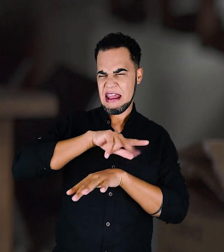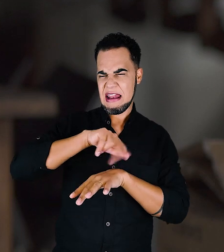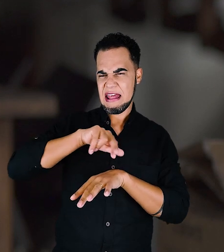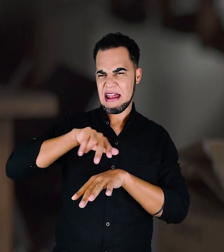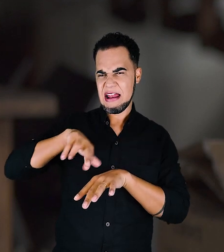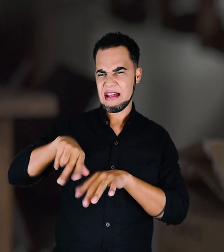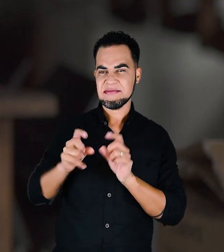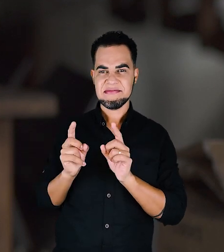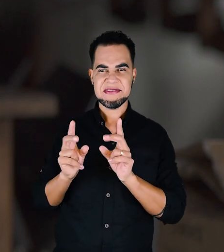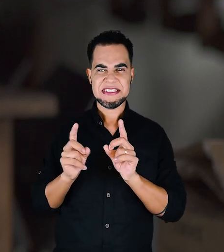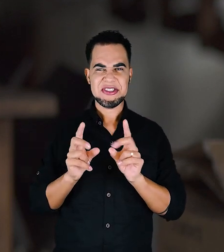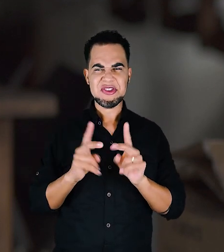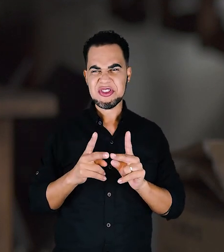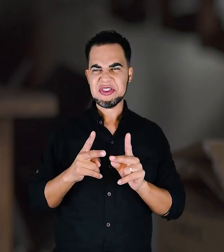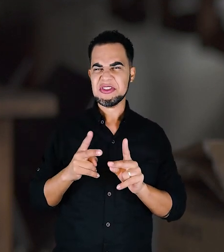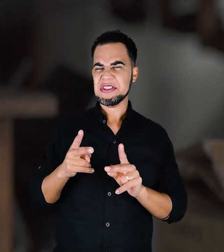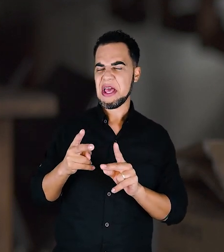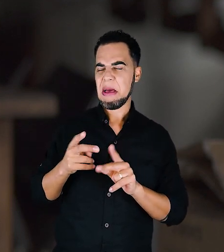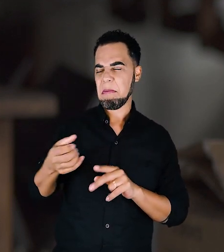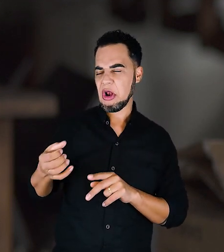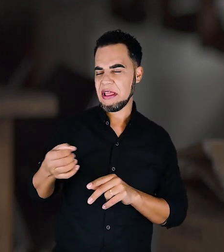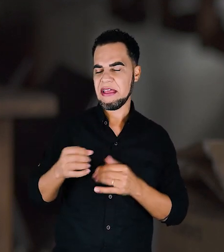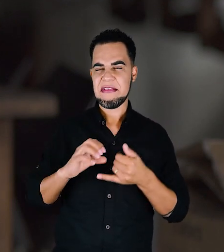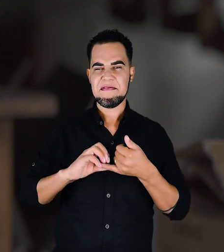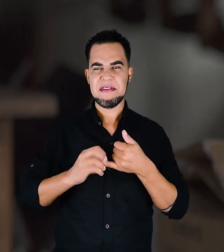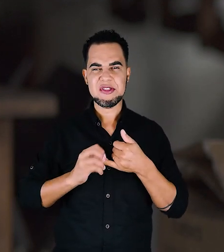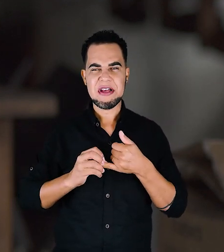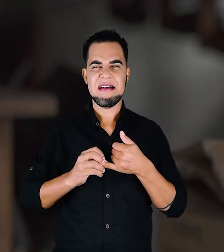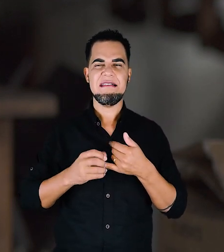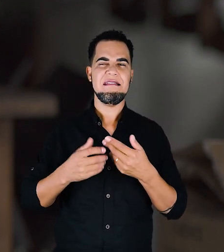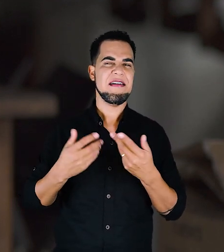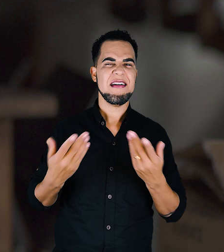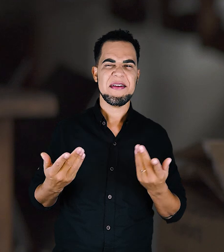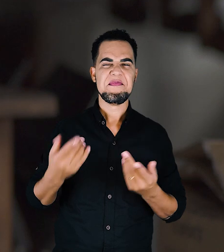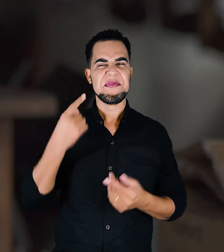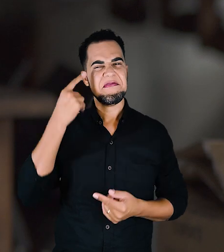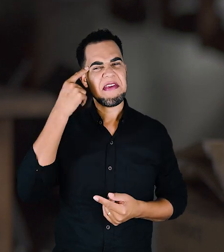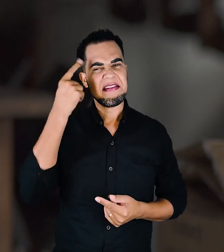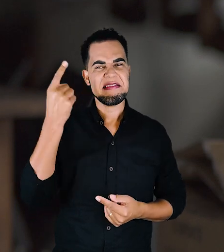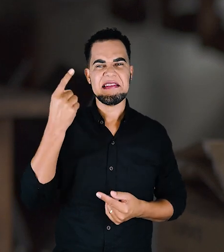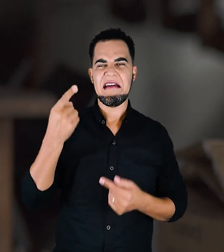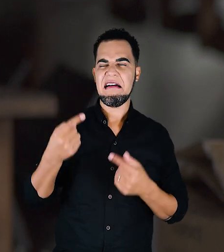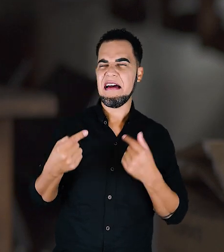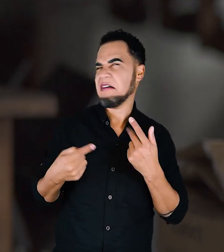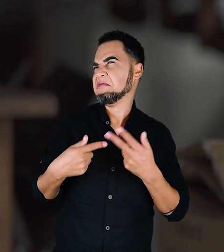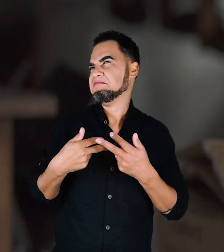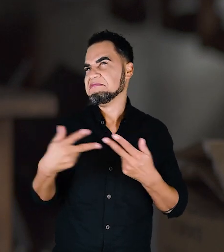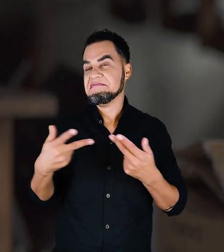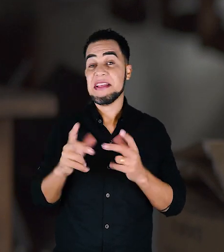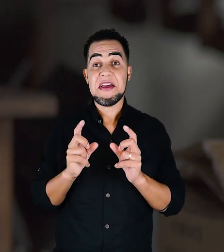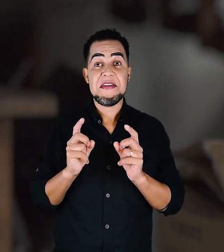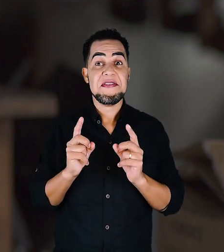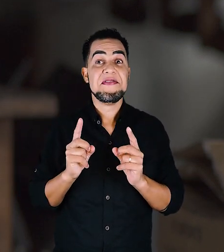vinha vender as coisas no trem, bolinho de feijão, e inventava